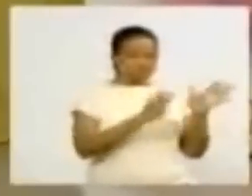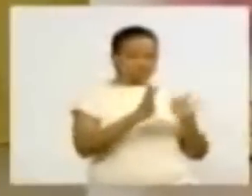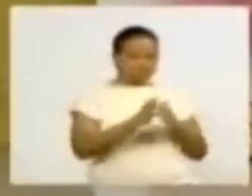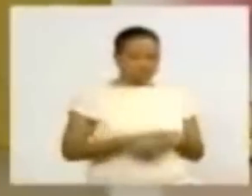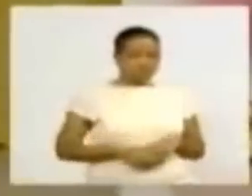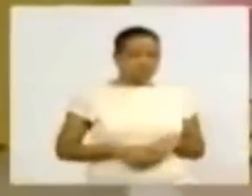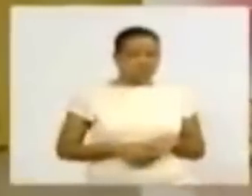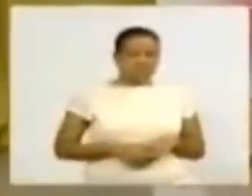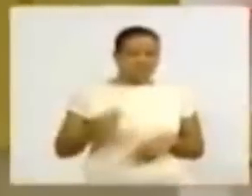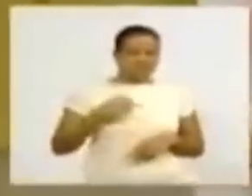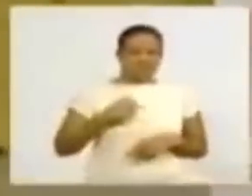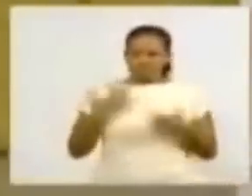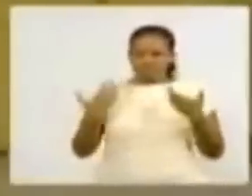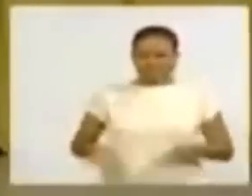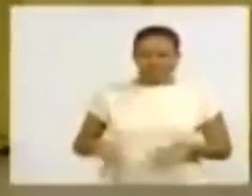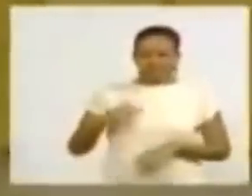o rabo do diabo.